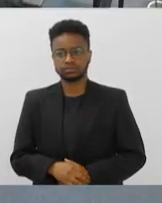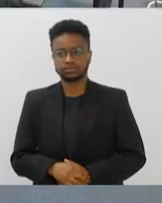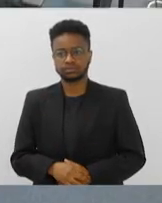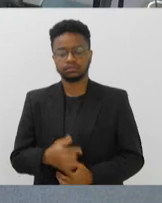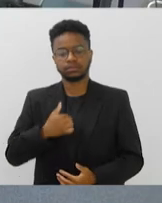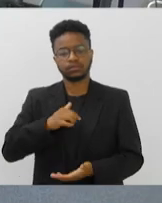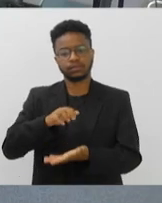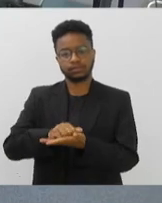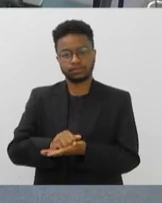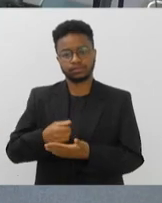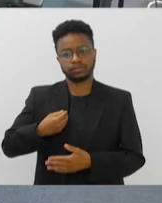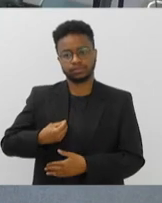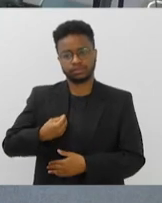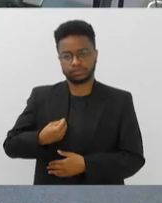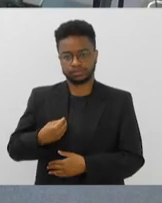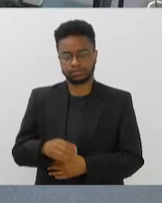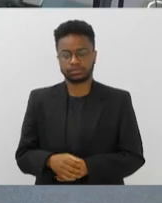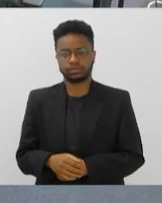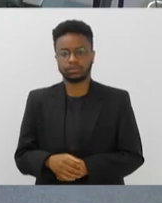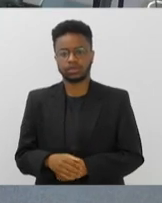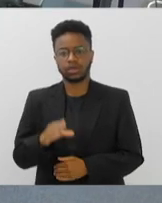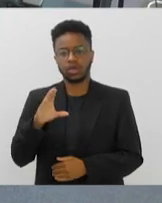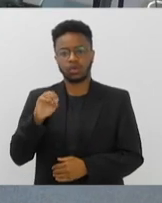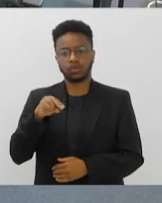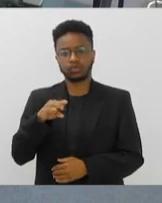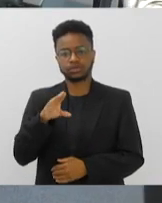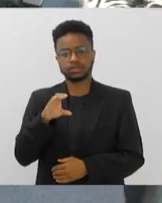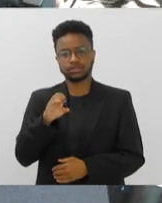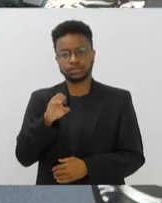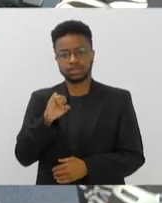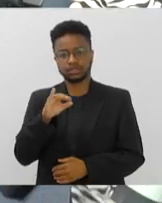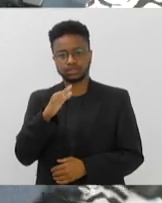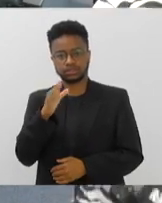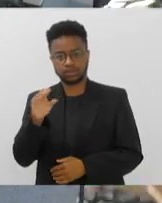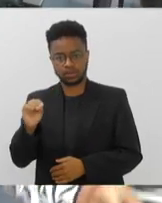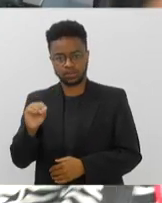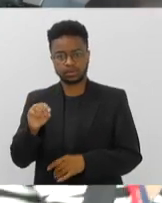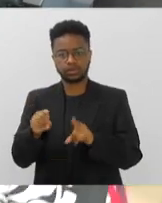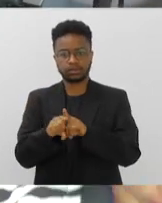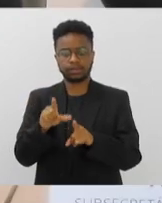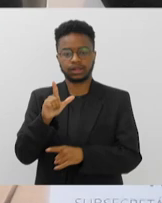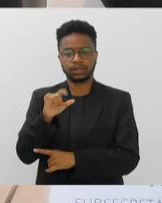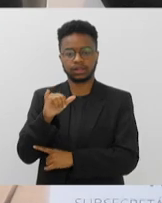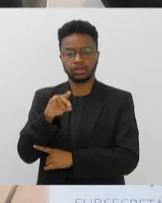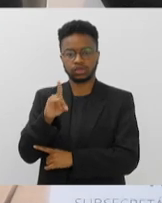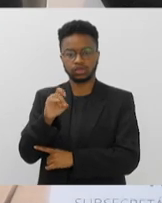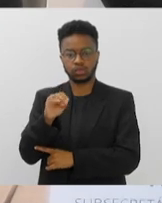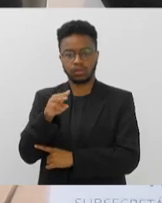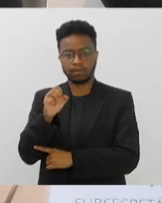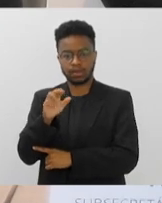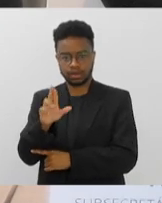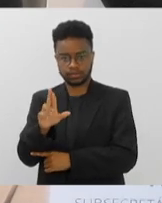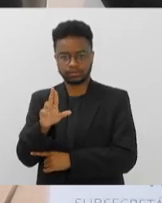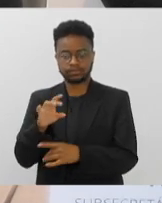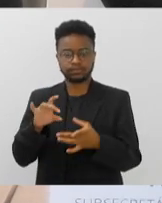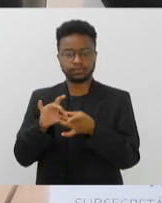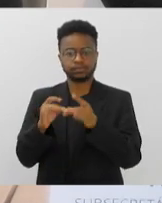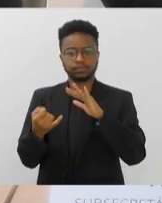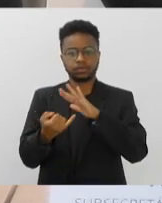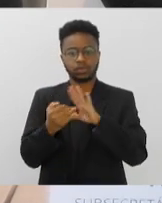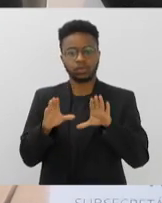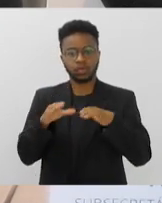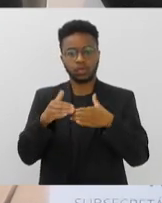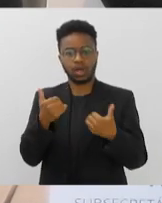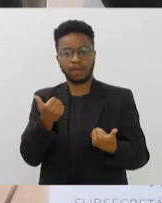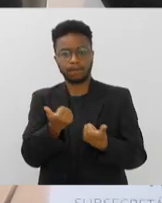algumas presenças é a Conceição Ignácio e Lindomar da instituição grupo de apoio